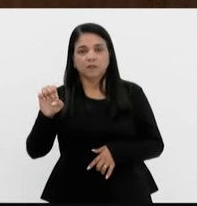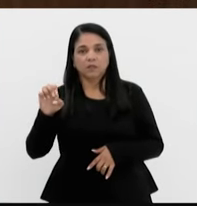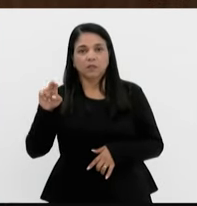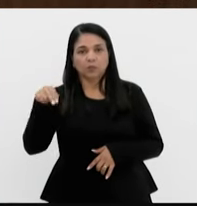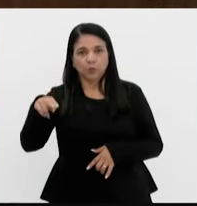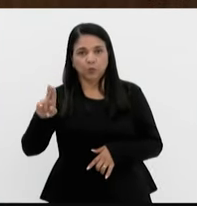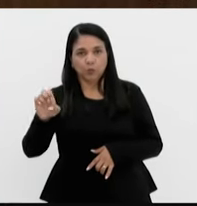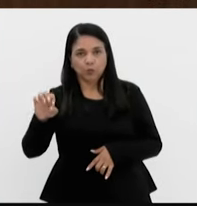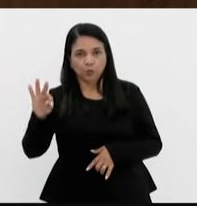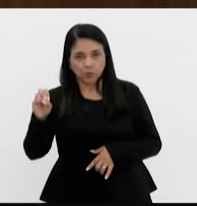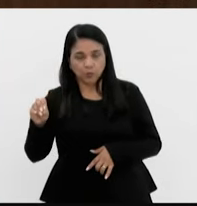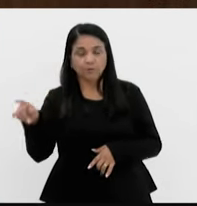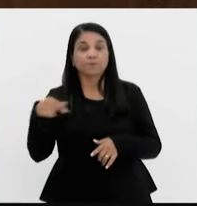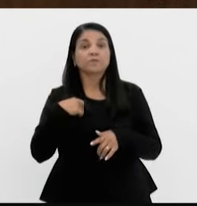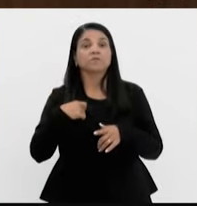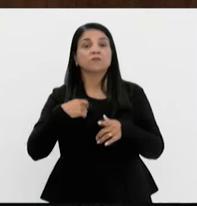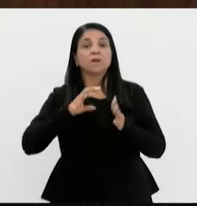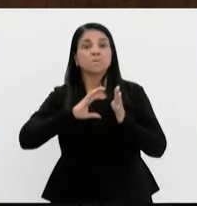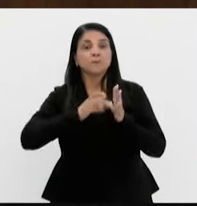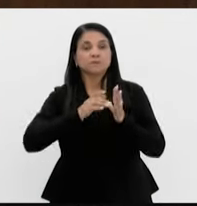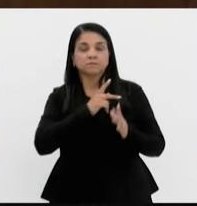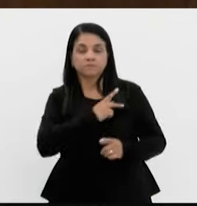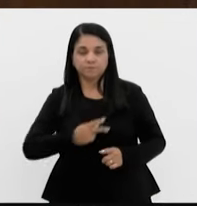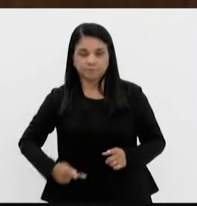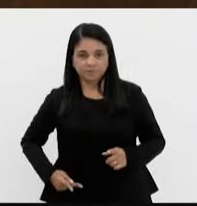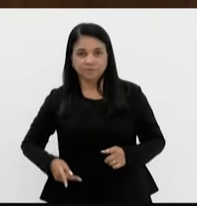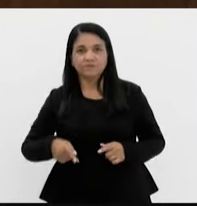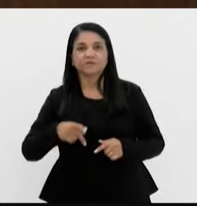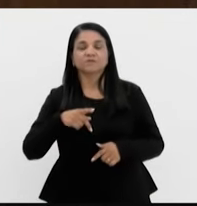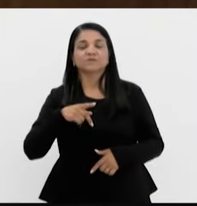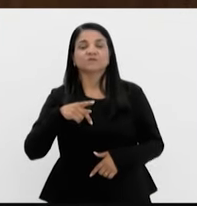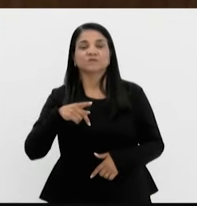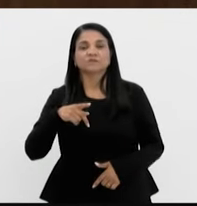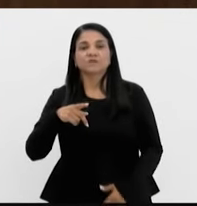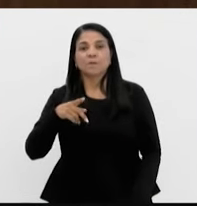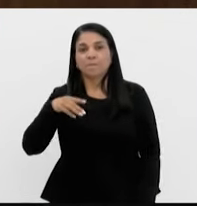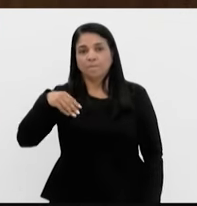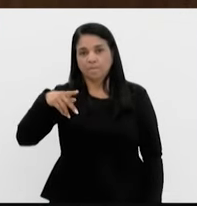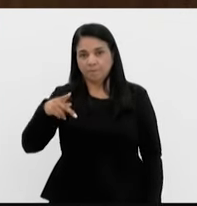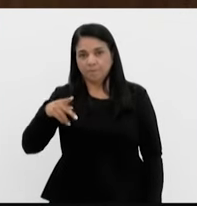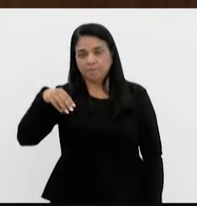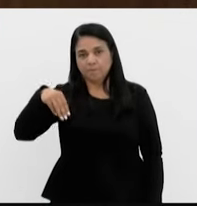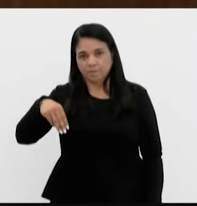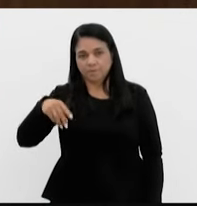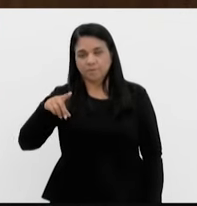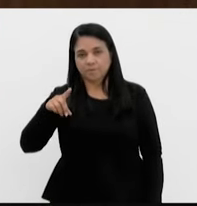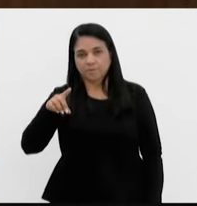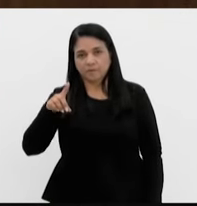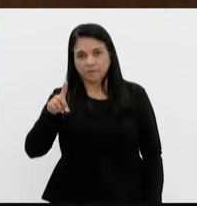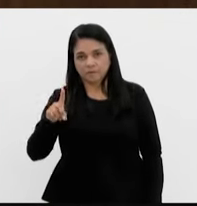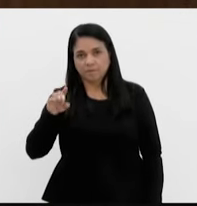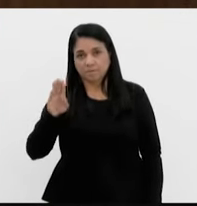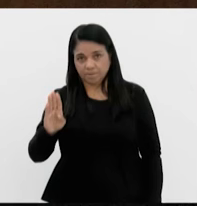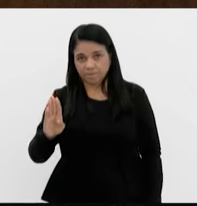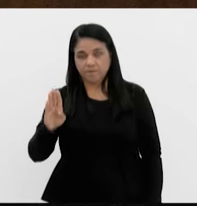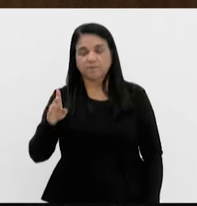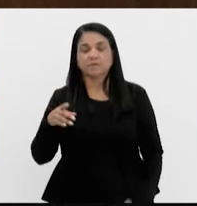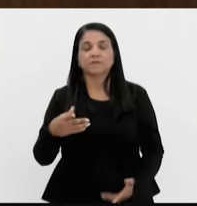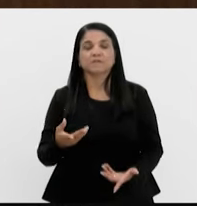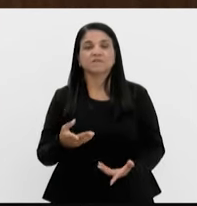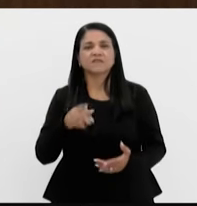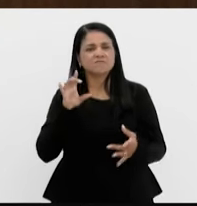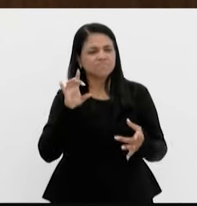PMDB partido também que é do deputado rosenverg Reis Como sabe bem vossa